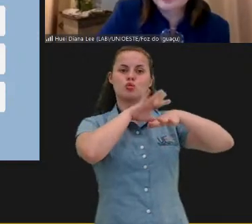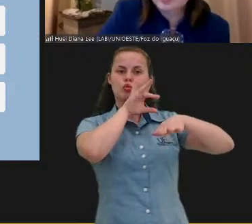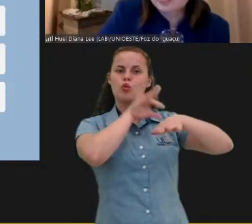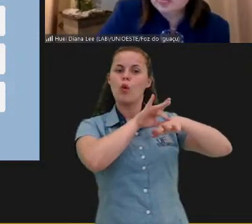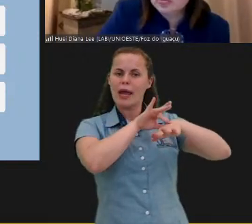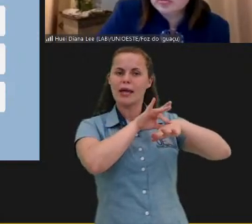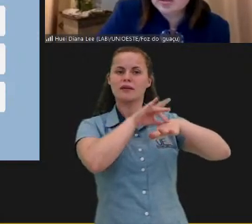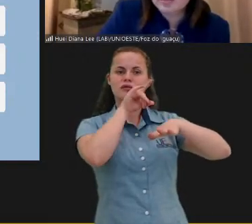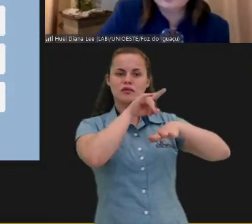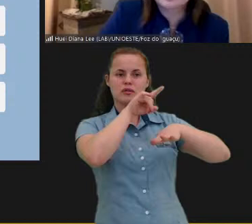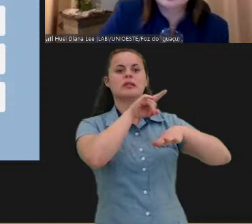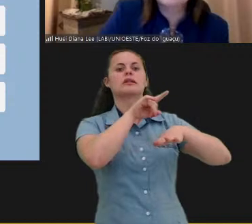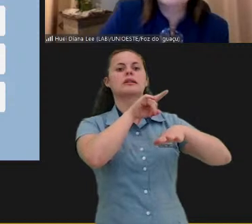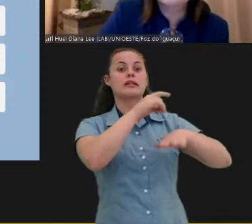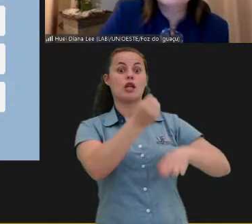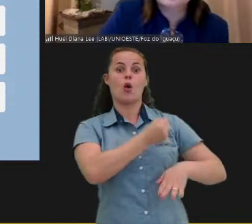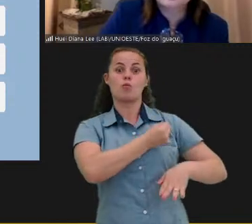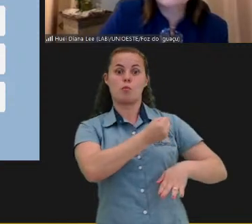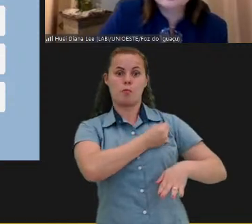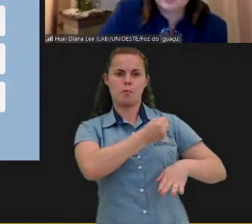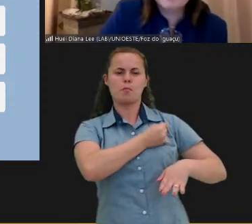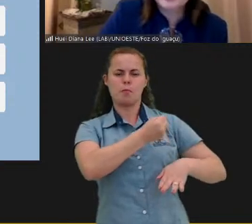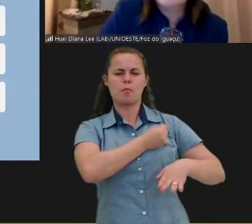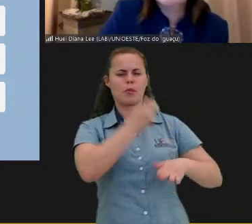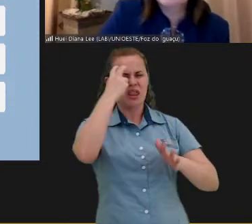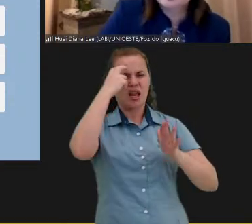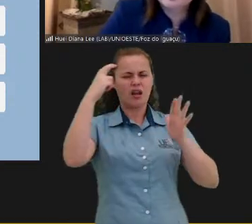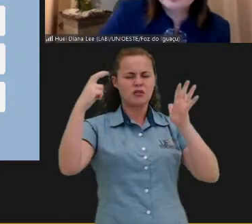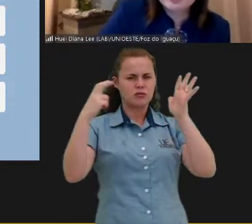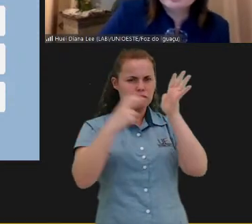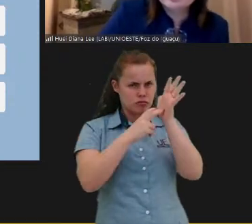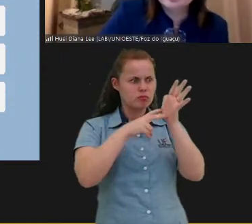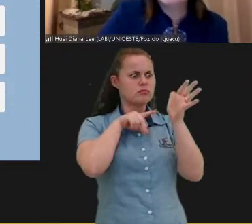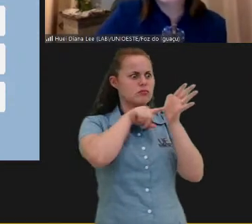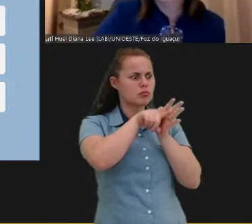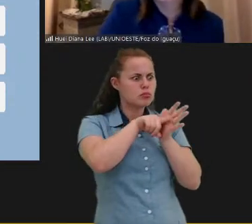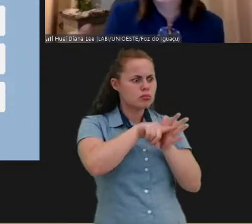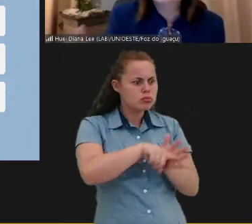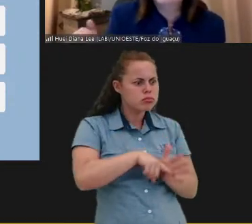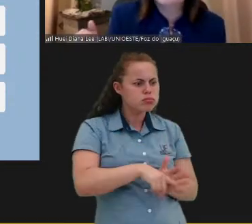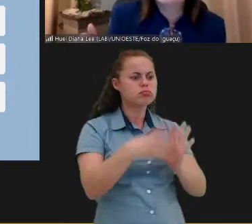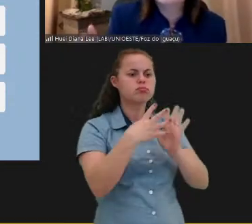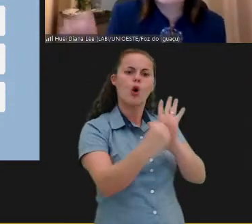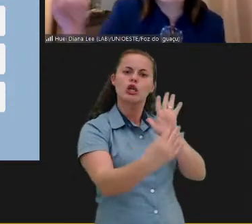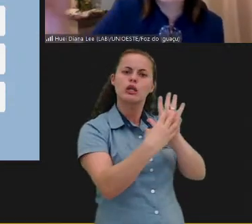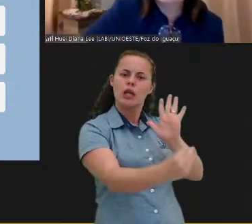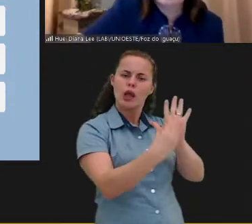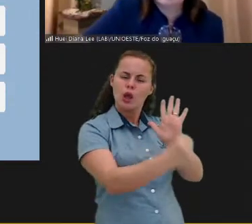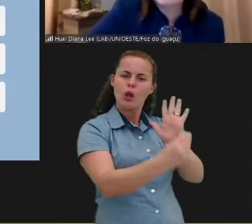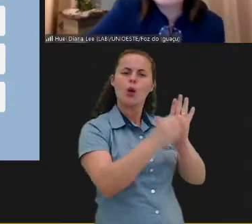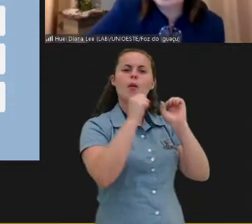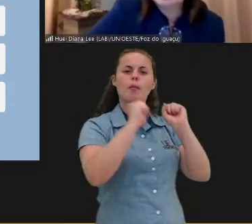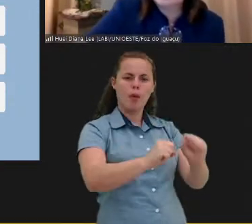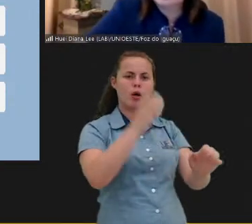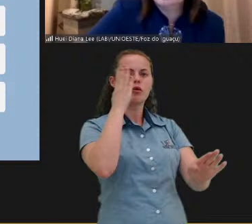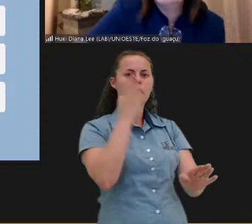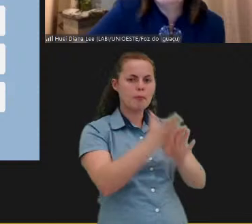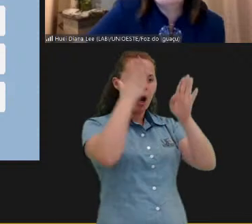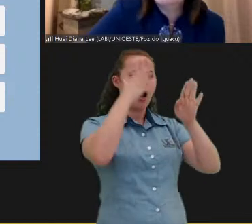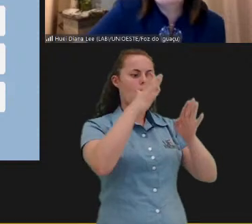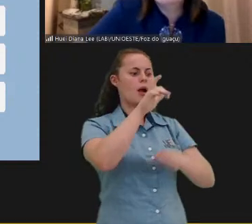gerar modelos, né, os algoritmos de inteligência artificial, podem gerar modelos que tanto podem diagnosticar um